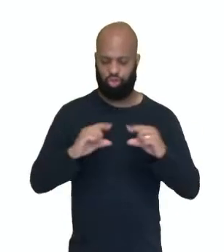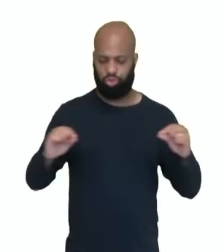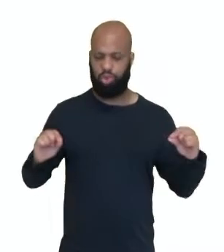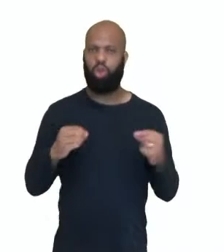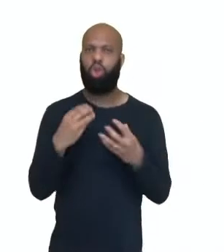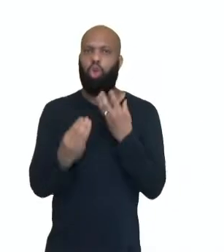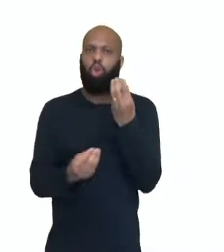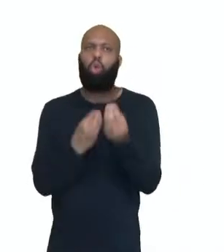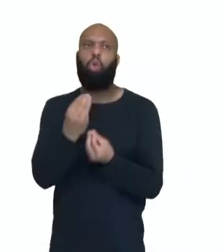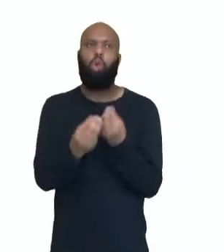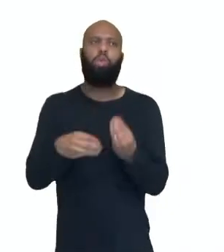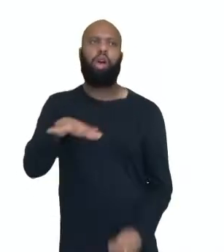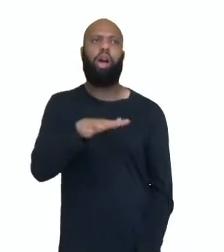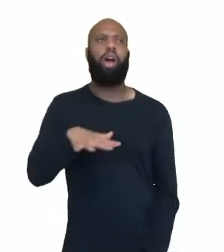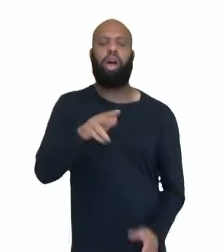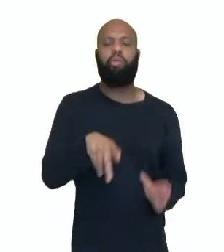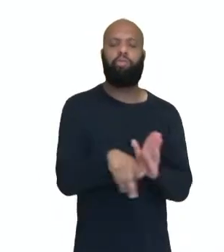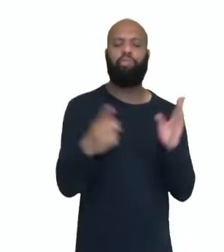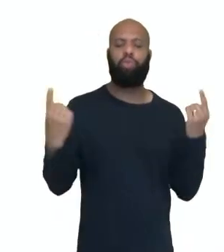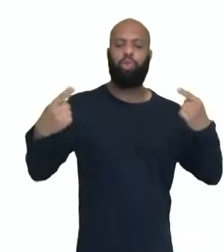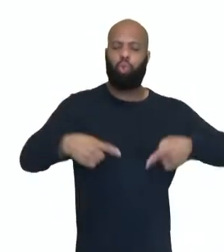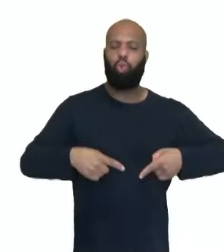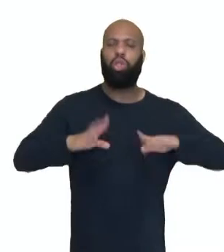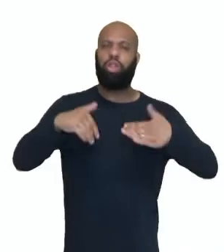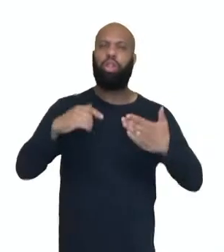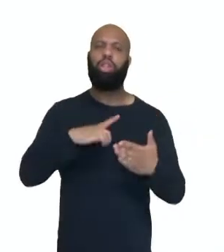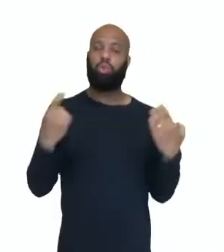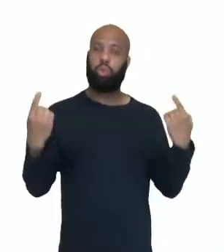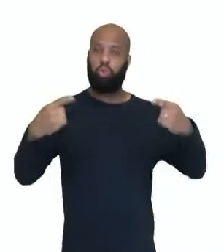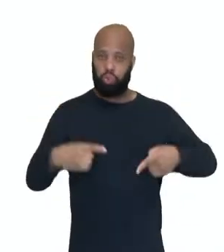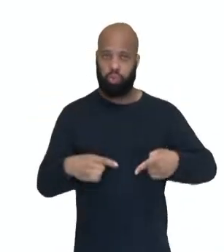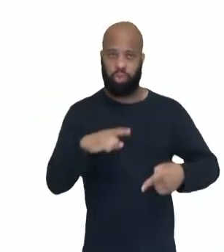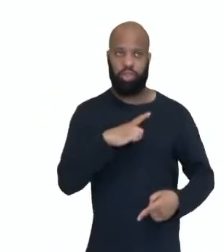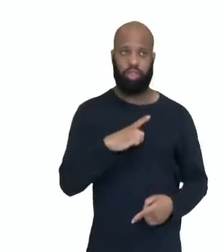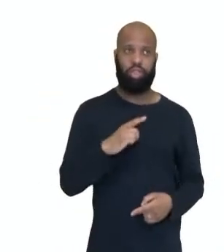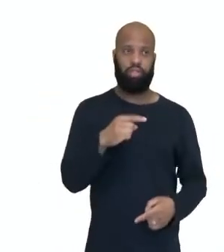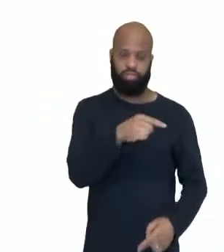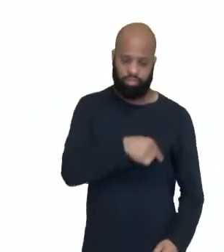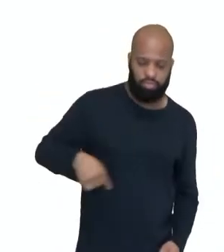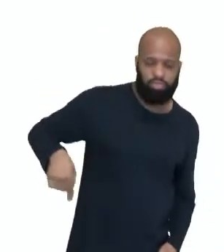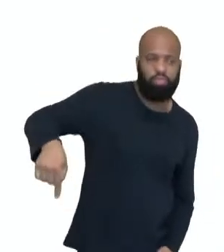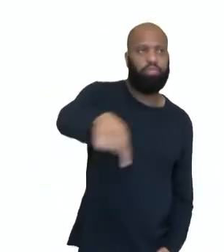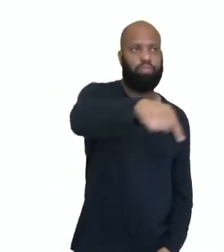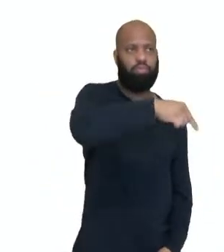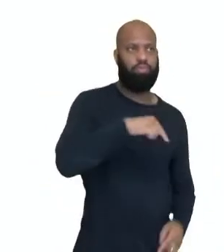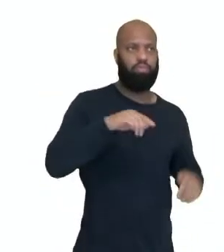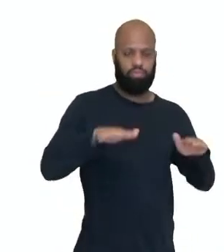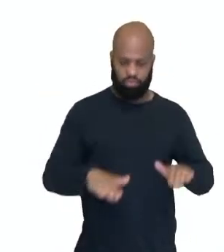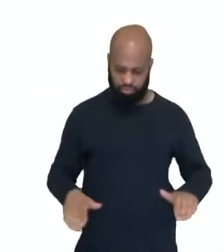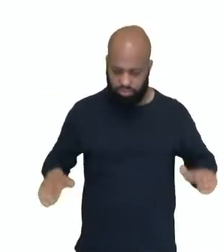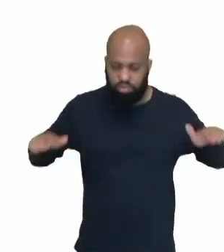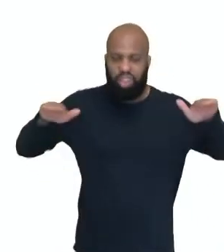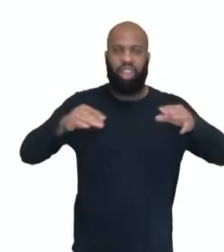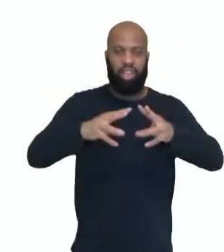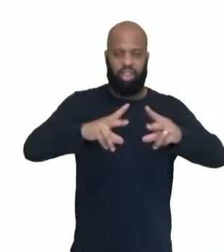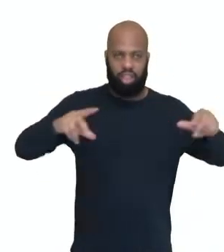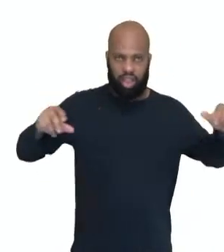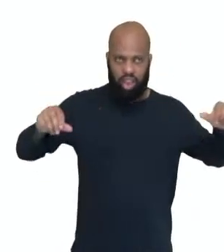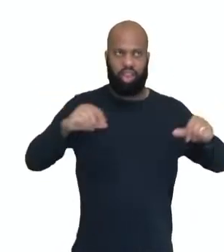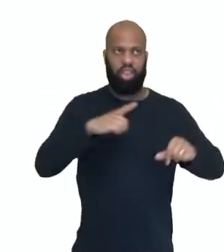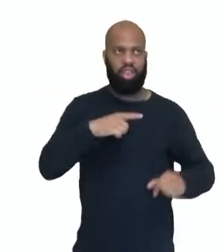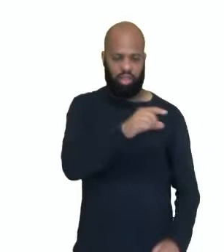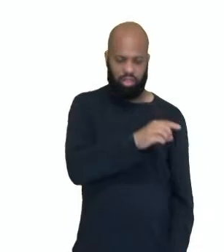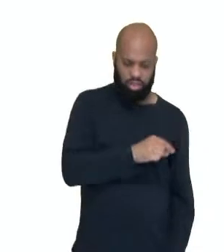Como que é essa área de combate, então? As lutas são realizadas em um ringue elevado, né, uma terra argilosa, com um círculo